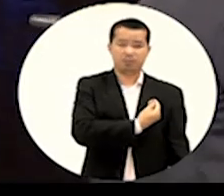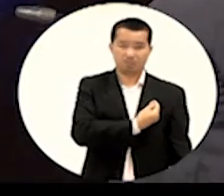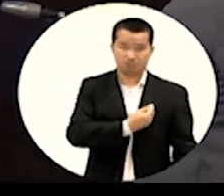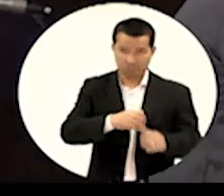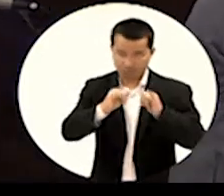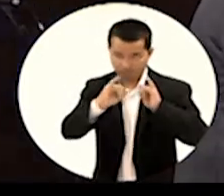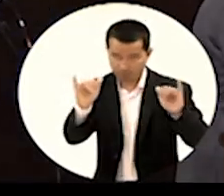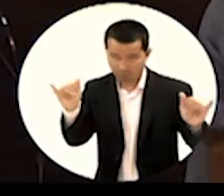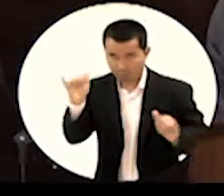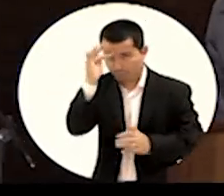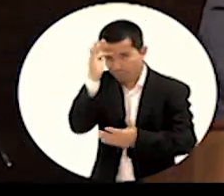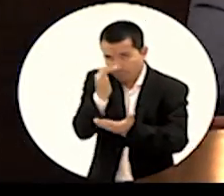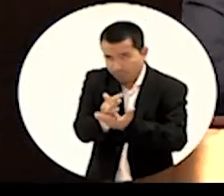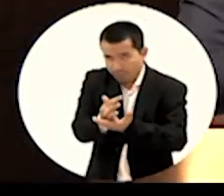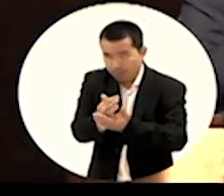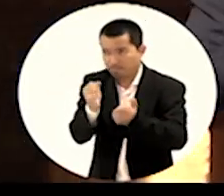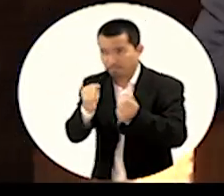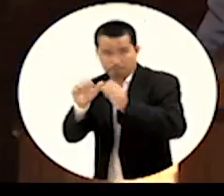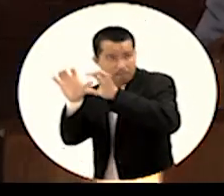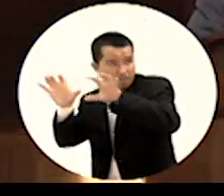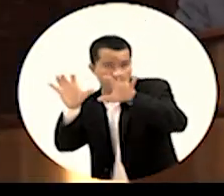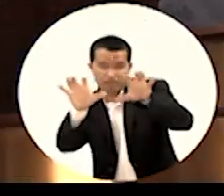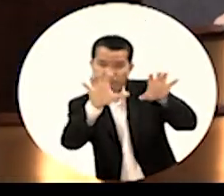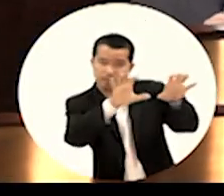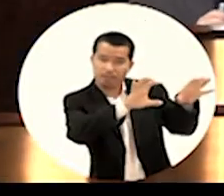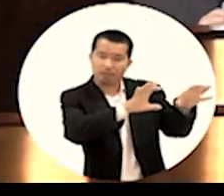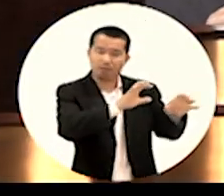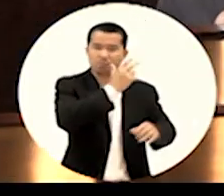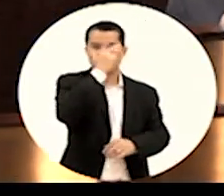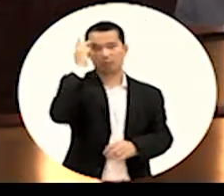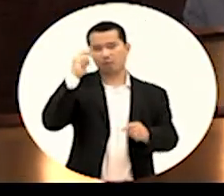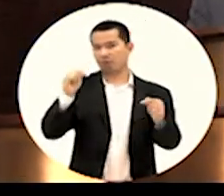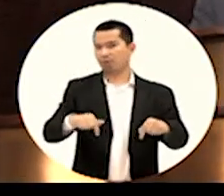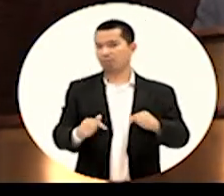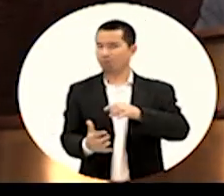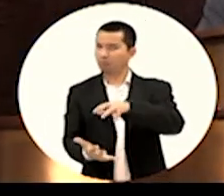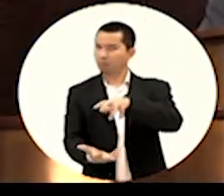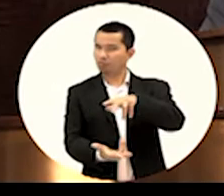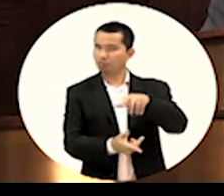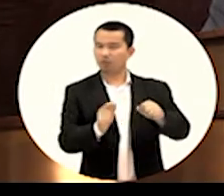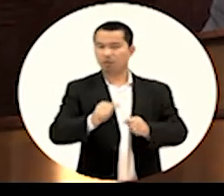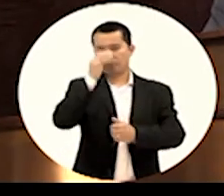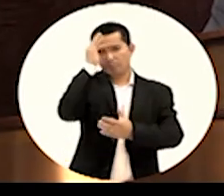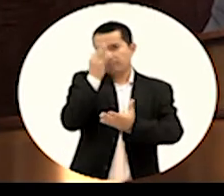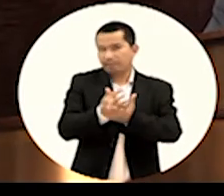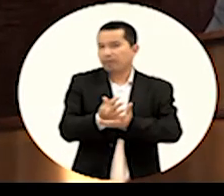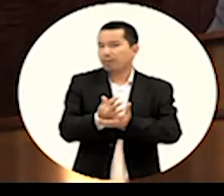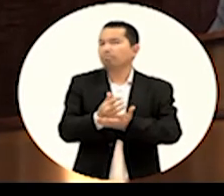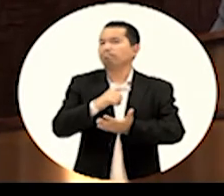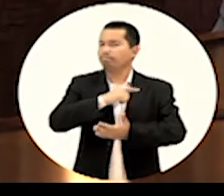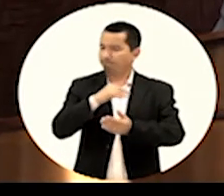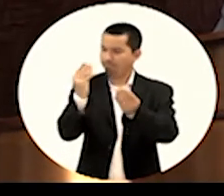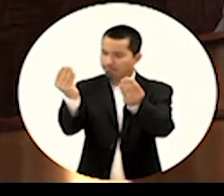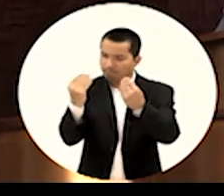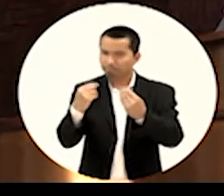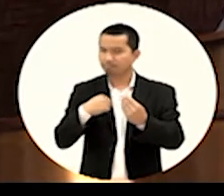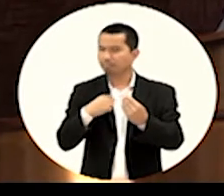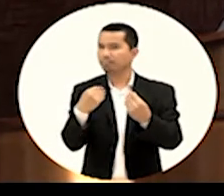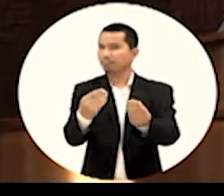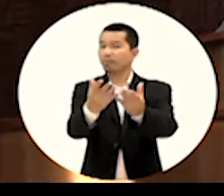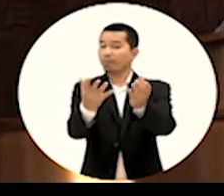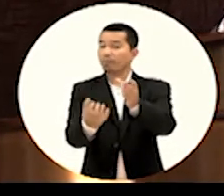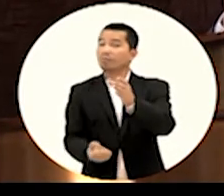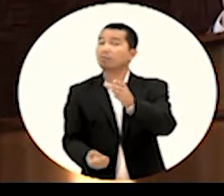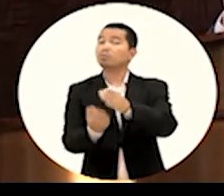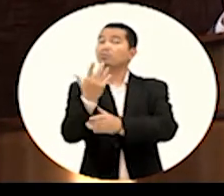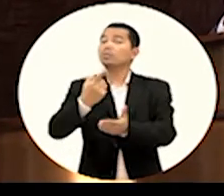nossa vida. Então, a fé que faz diferença nessa terra é aquela que